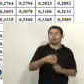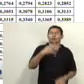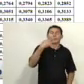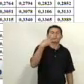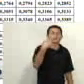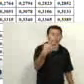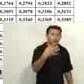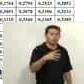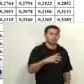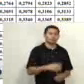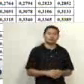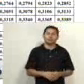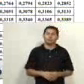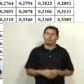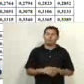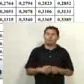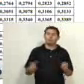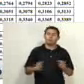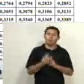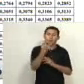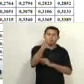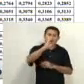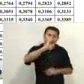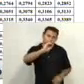4. Se eu pegar aqui,